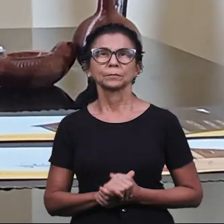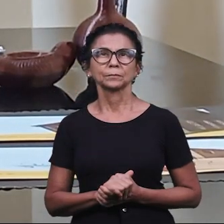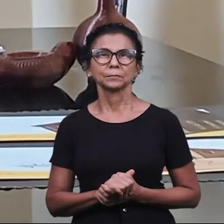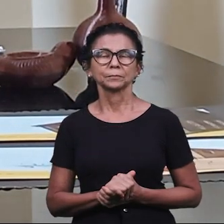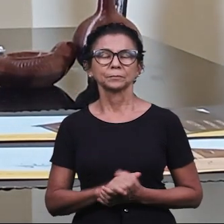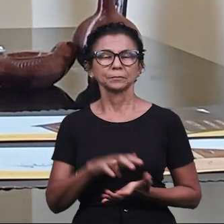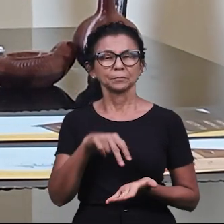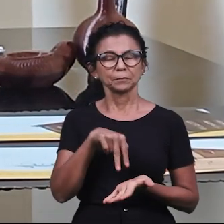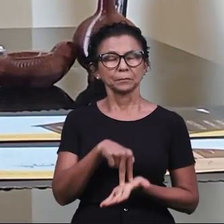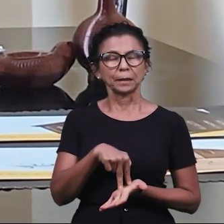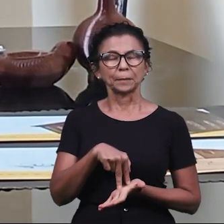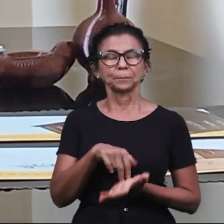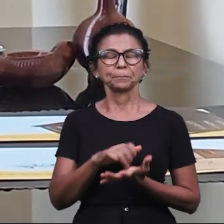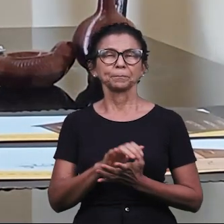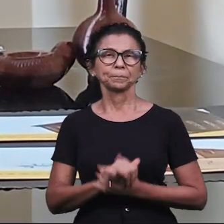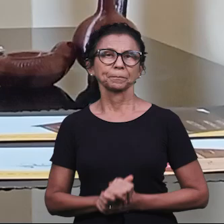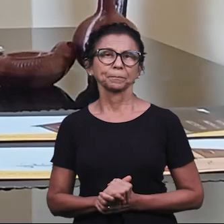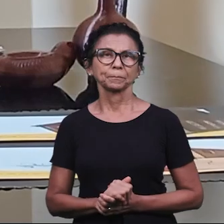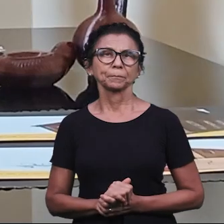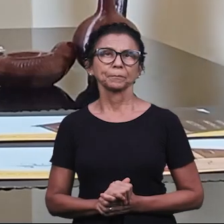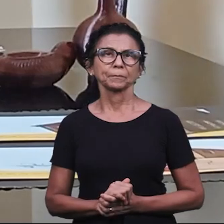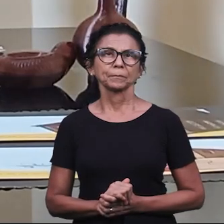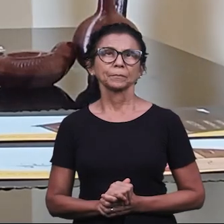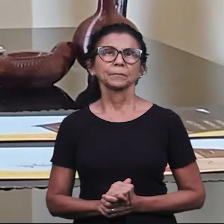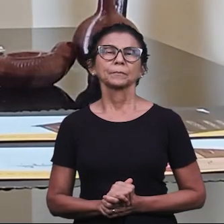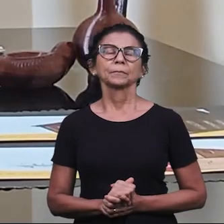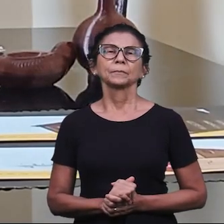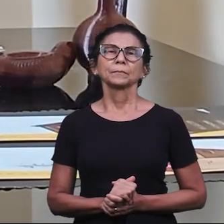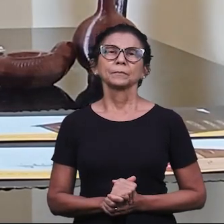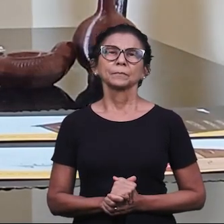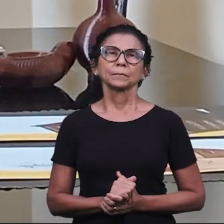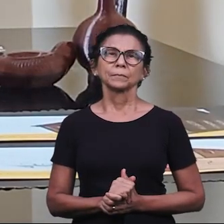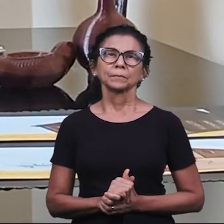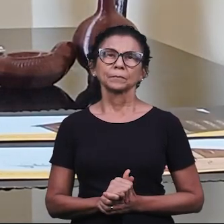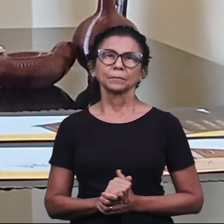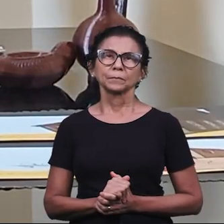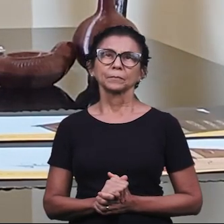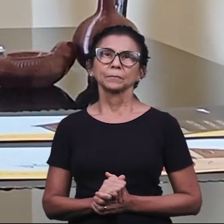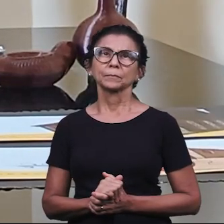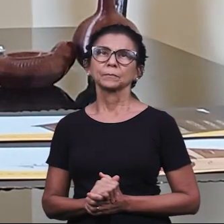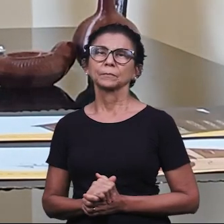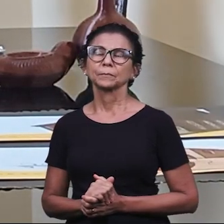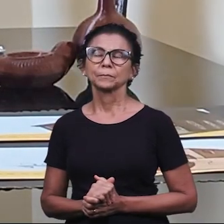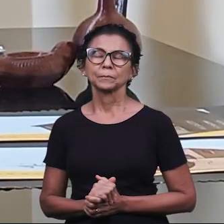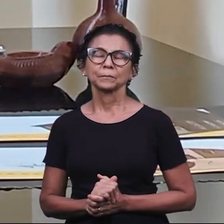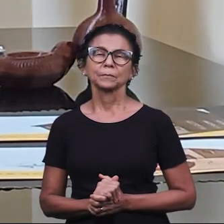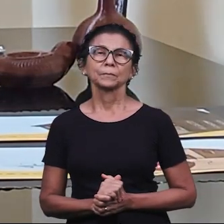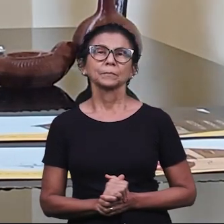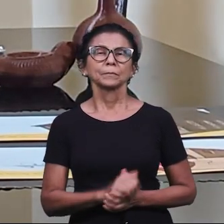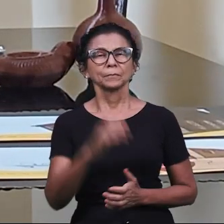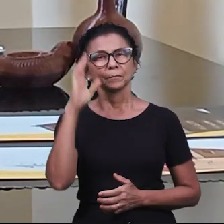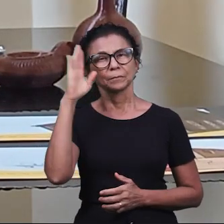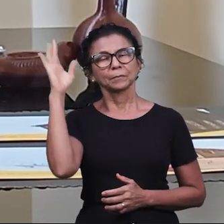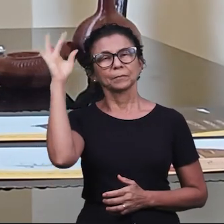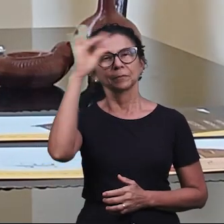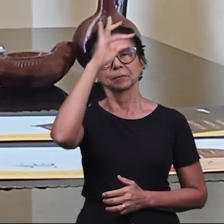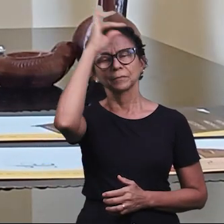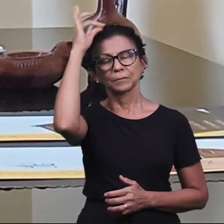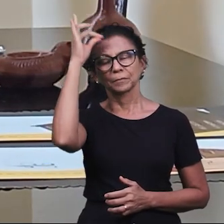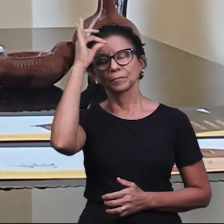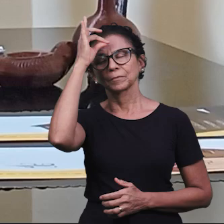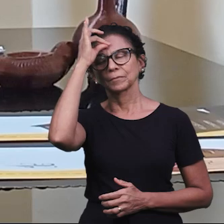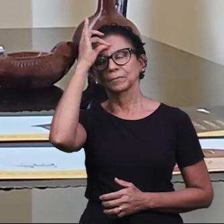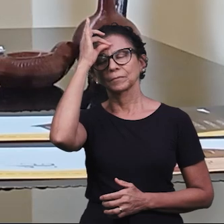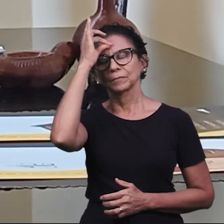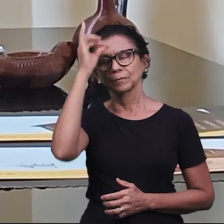personagem fique em pé. Por mais recursos que nós possamos ter, sempre o maior recurso vai ser o Espírito Santo. A